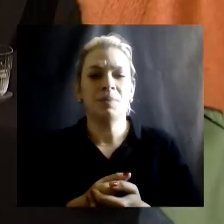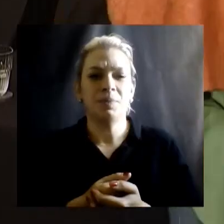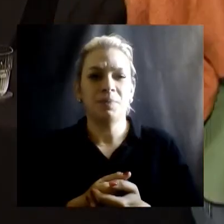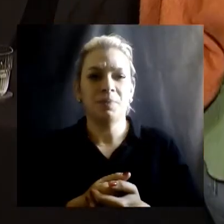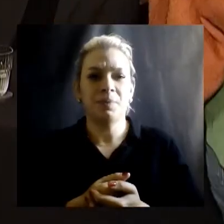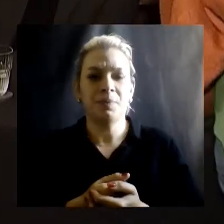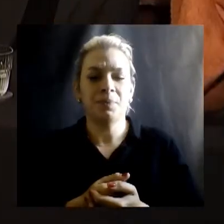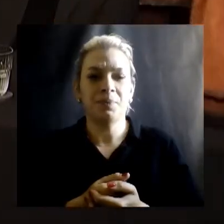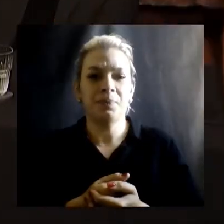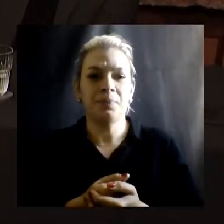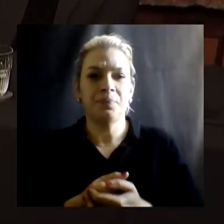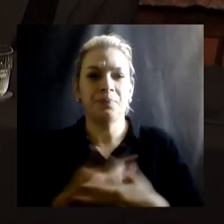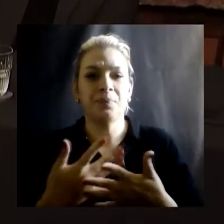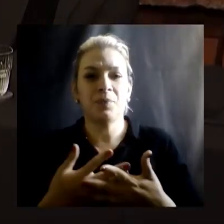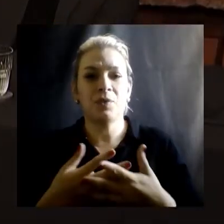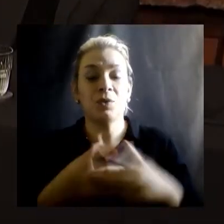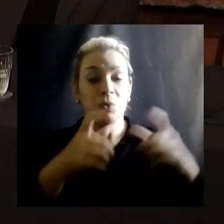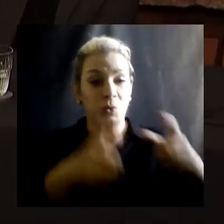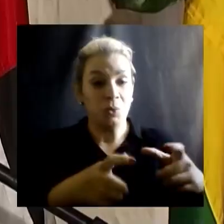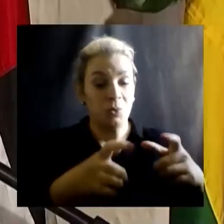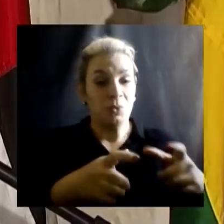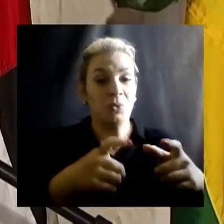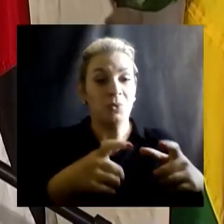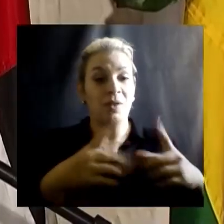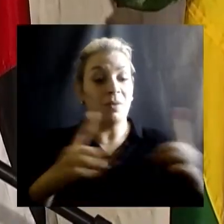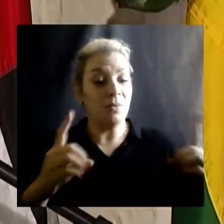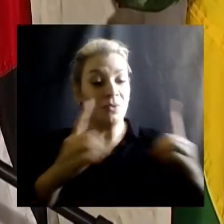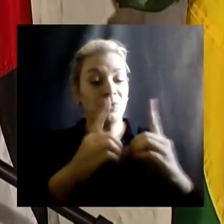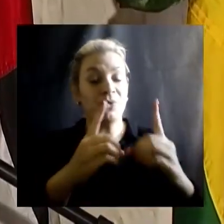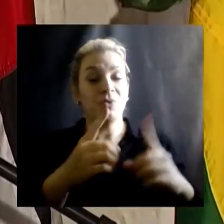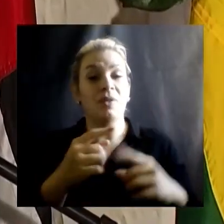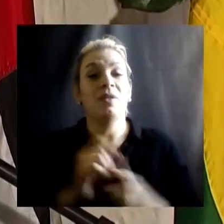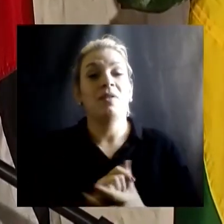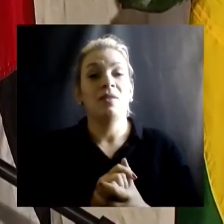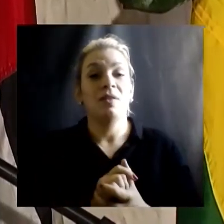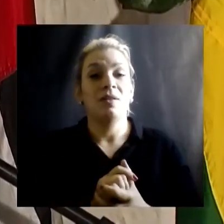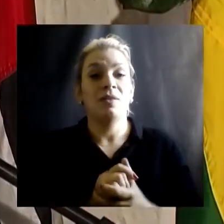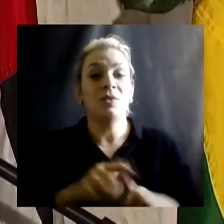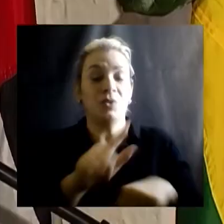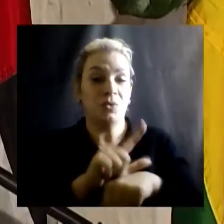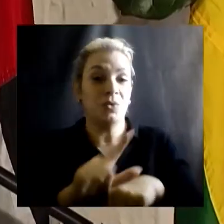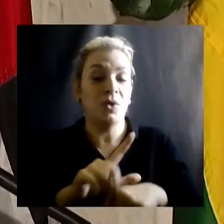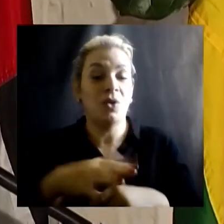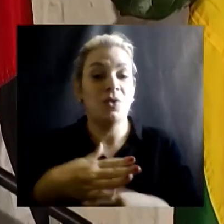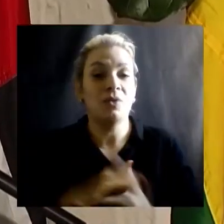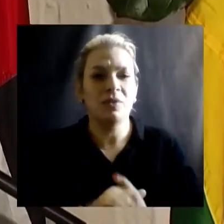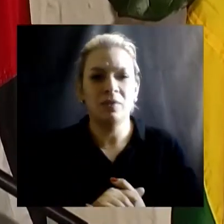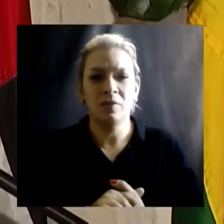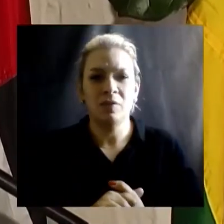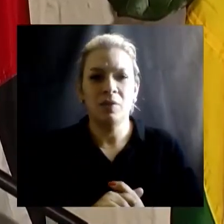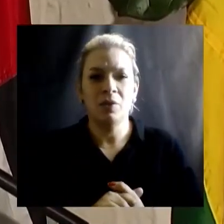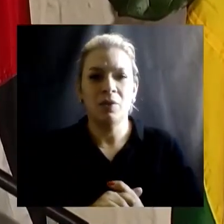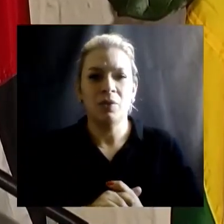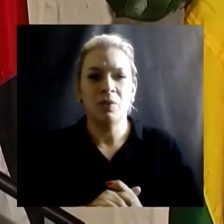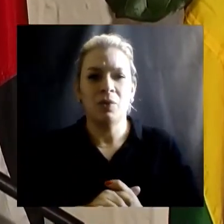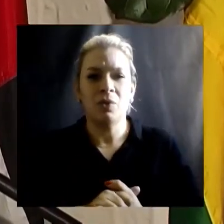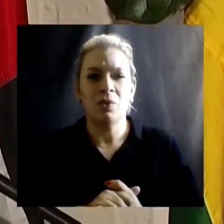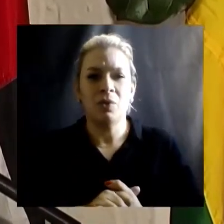encontro para apreciadores da bebida. A Abigail nasceu de um sonho há 8 anos atrás, quase 8